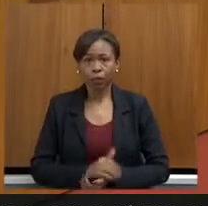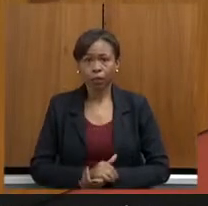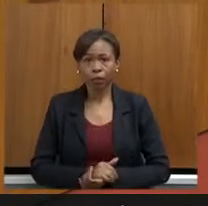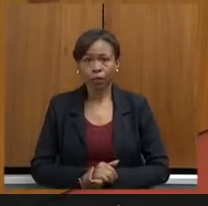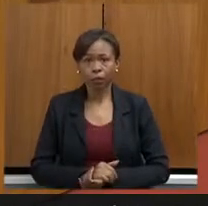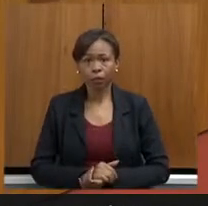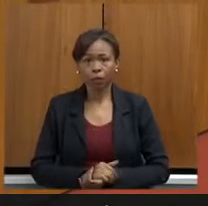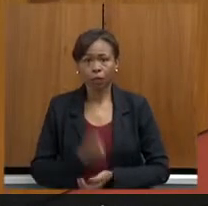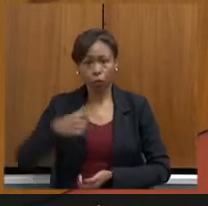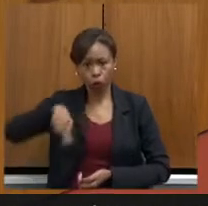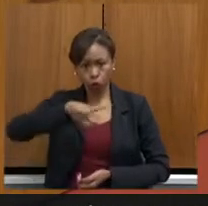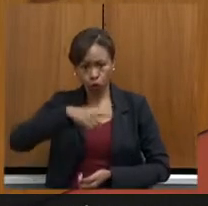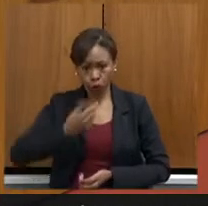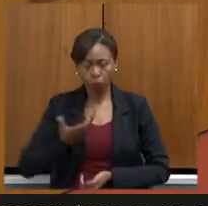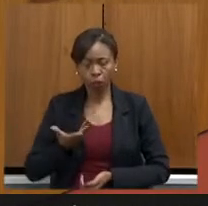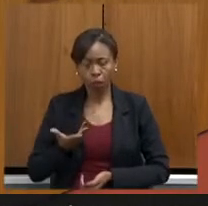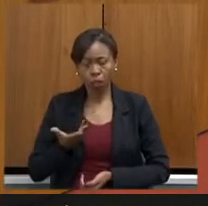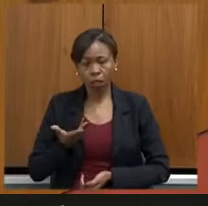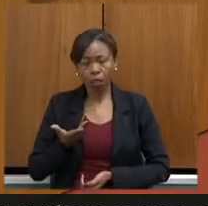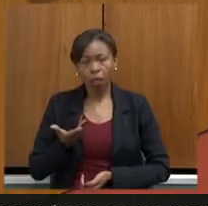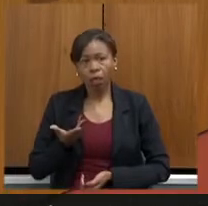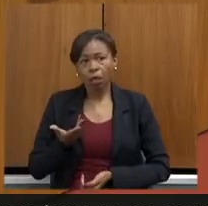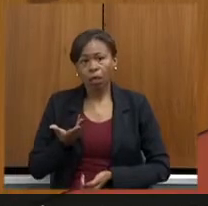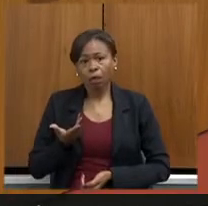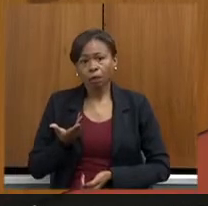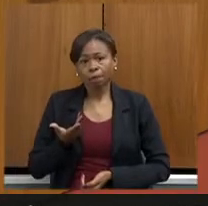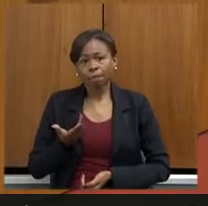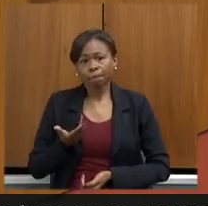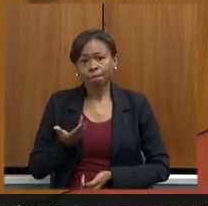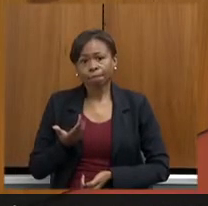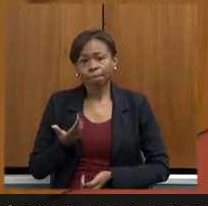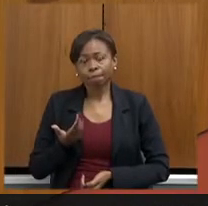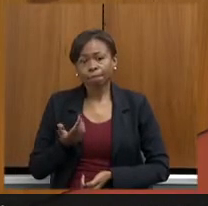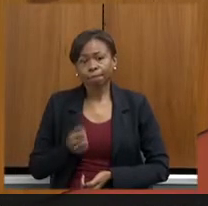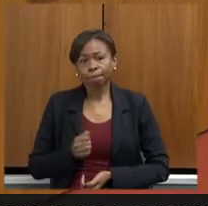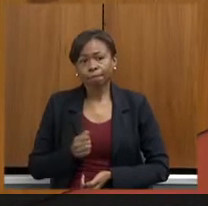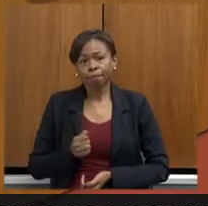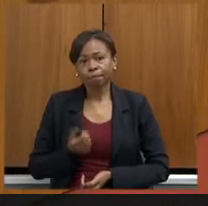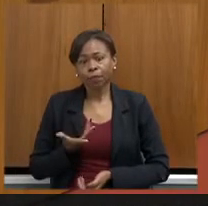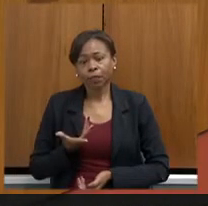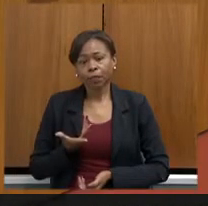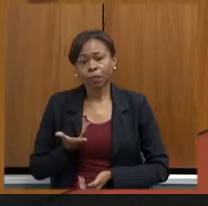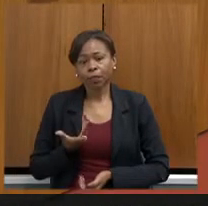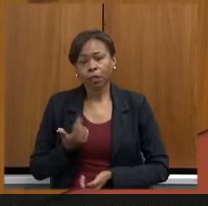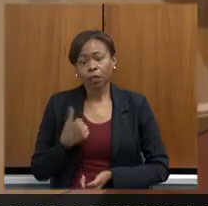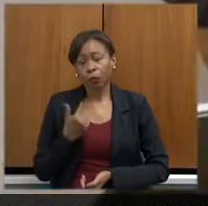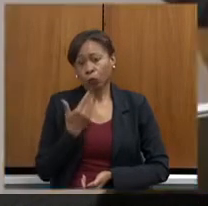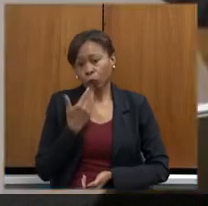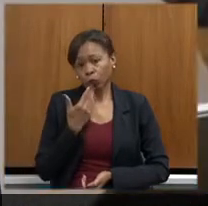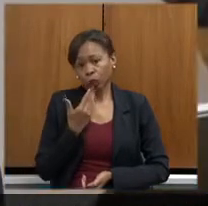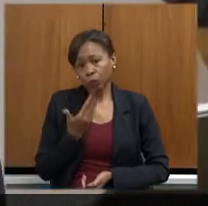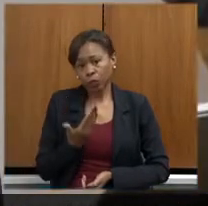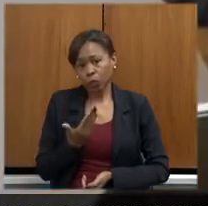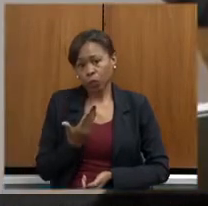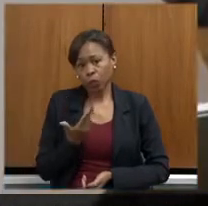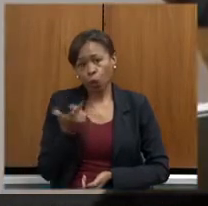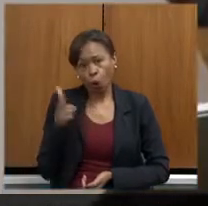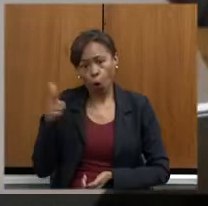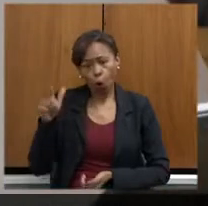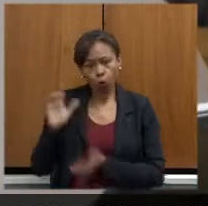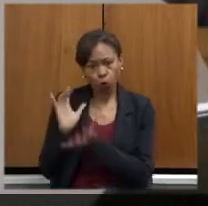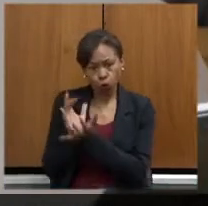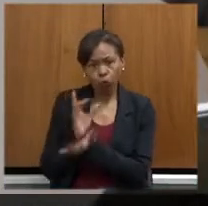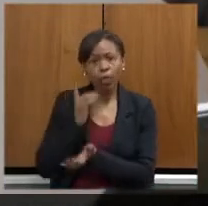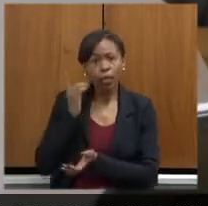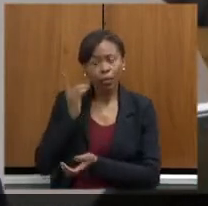aos colegas seria até cruzeiro da minha parte pedir para aqui os demais deputados